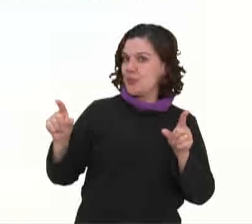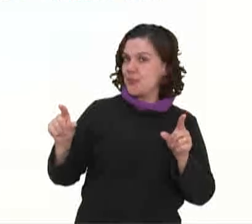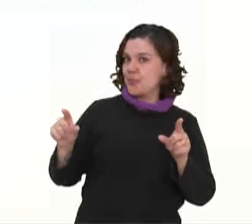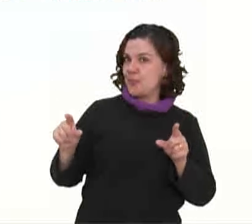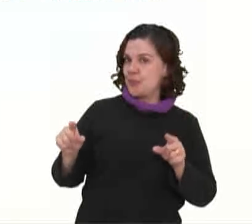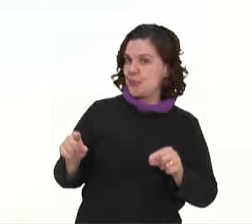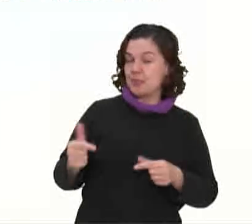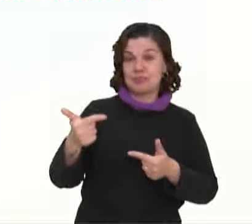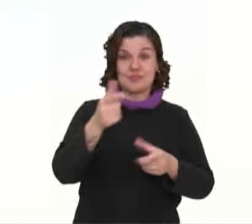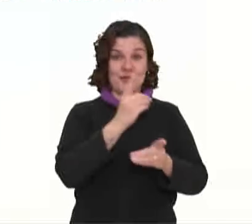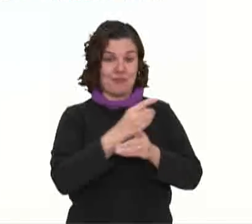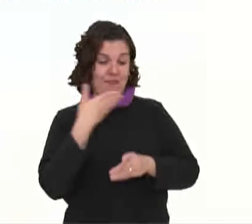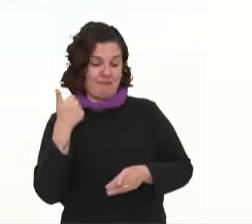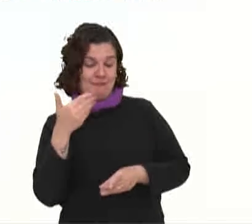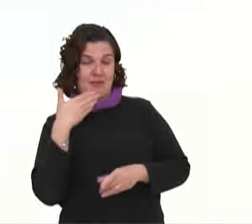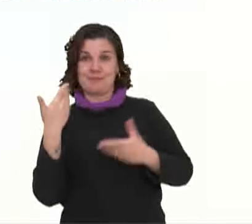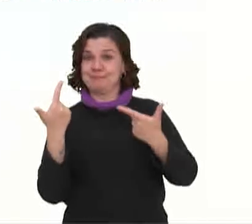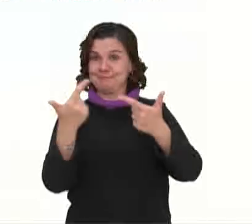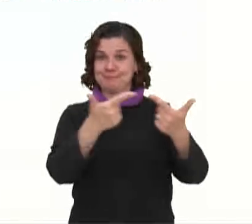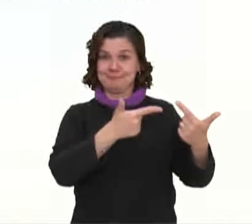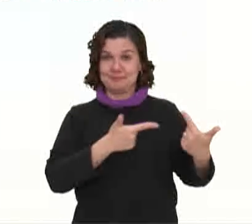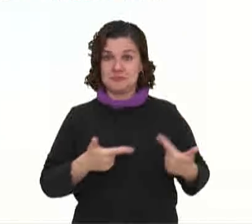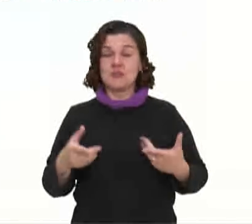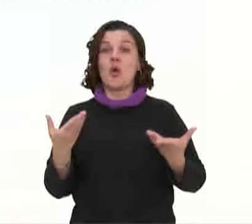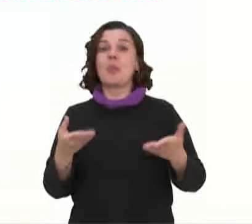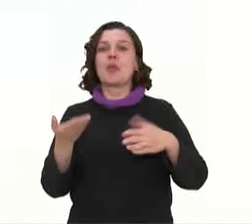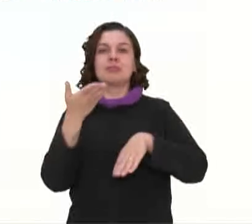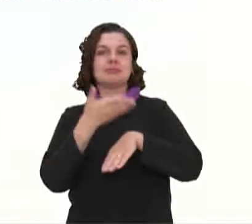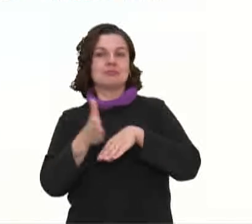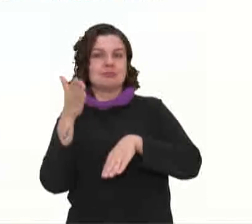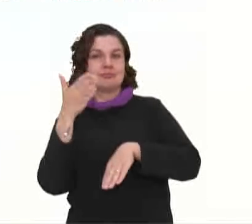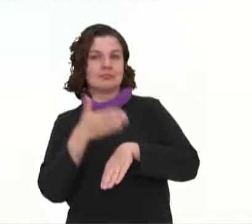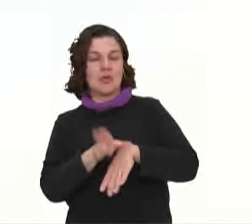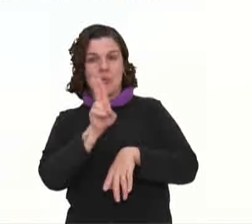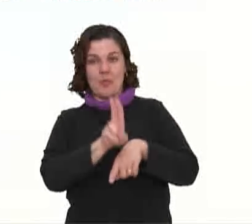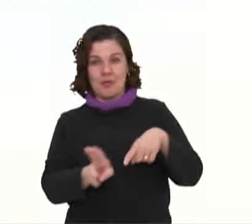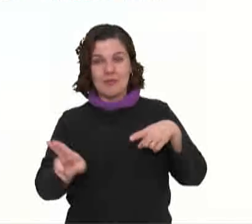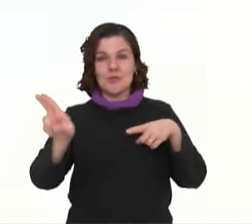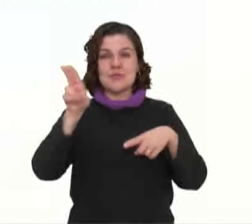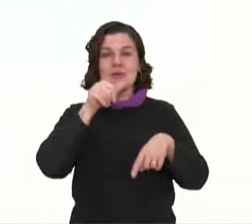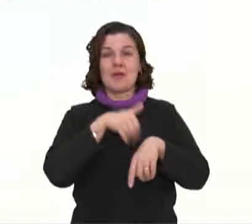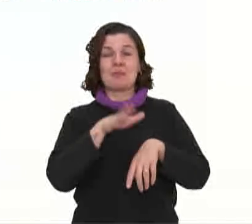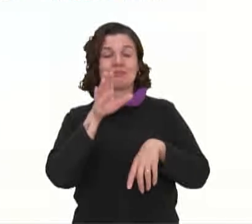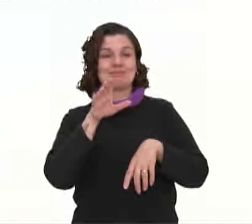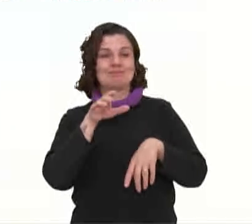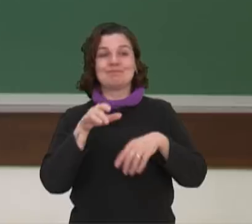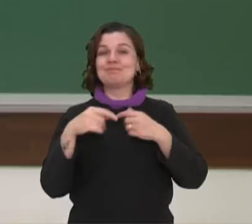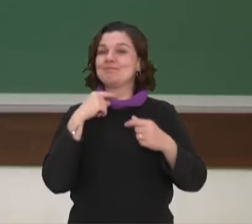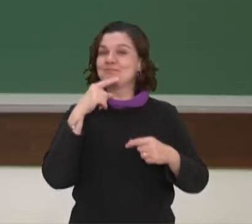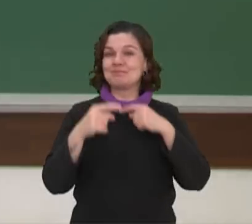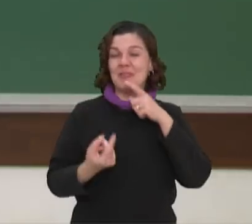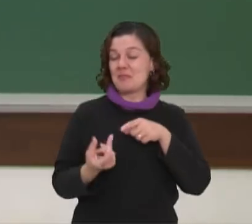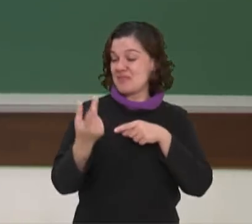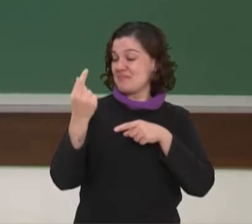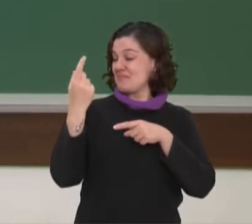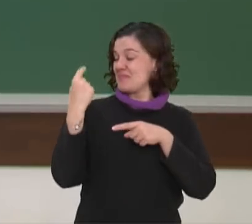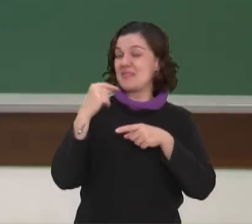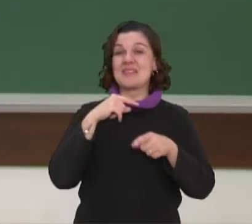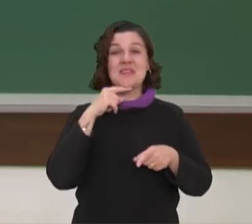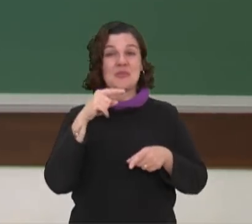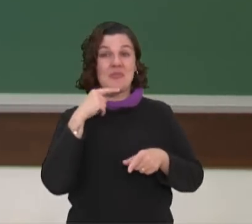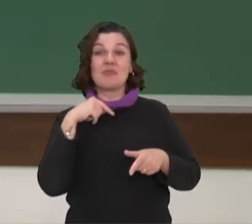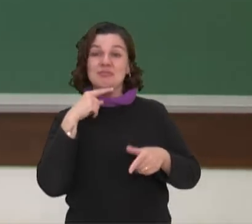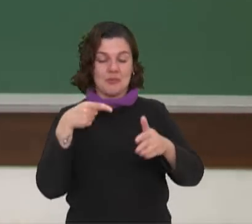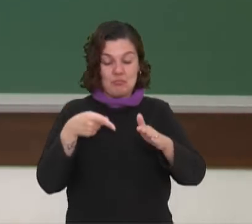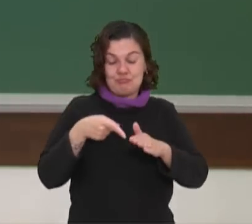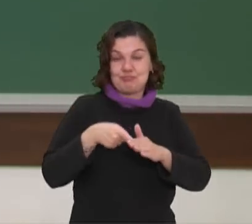maior facilidade. E as técnicas e as ferramentas mais rudimentares não se aprofundavam na